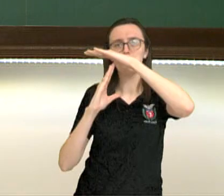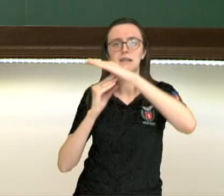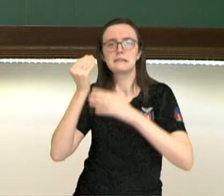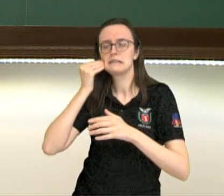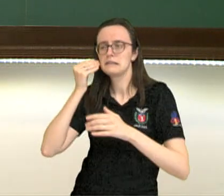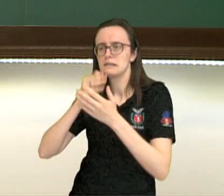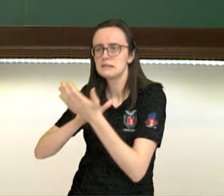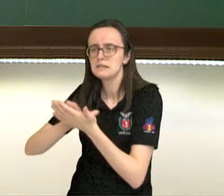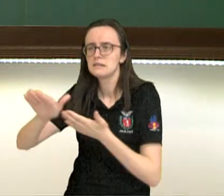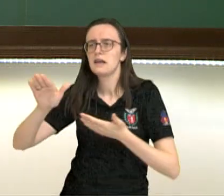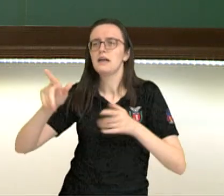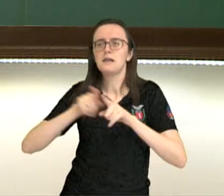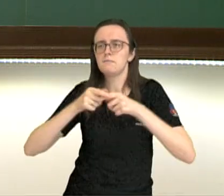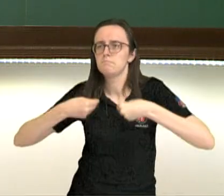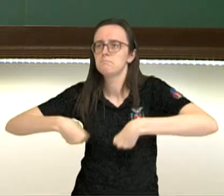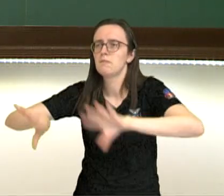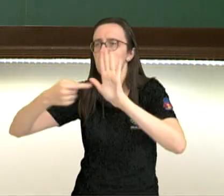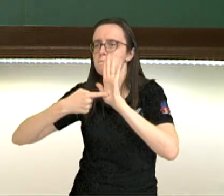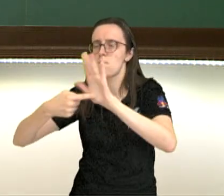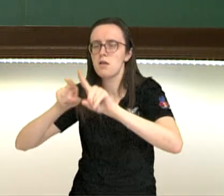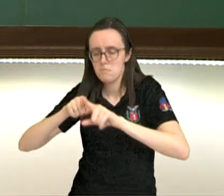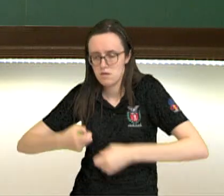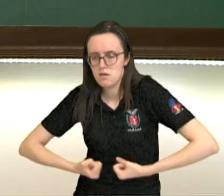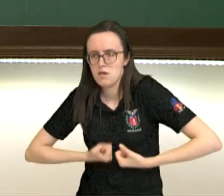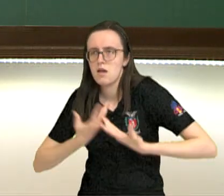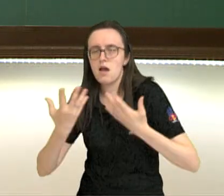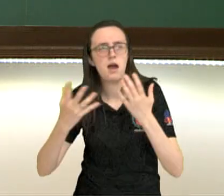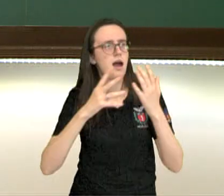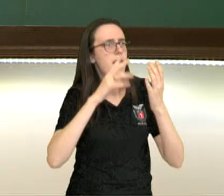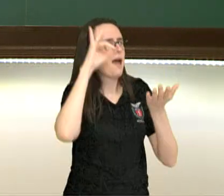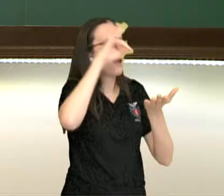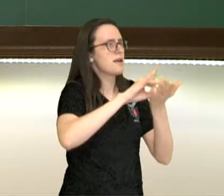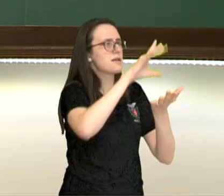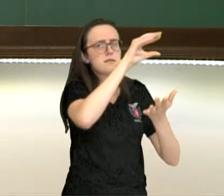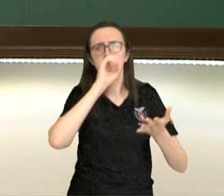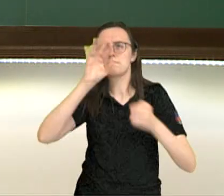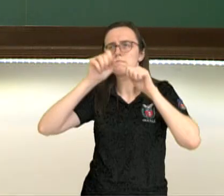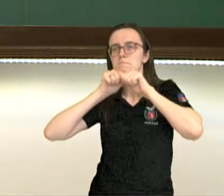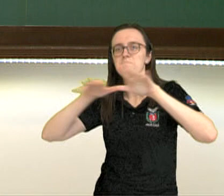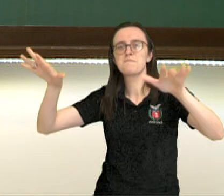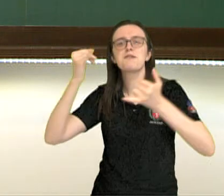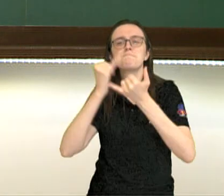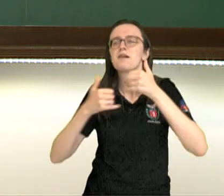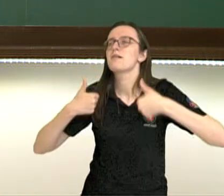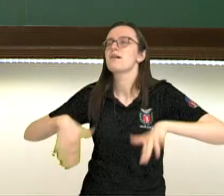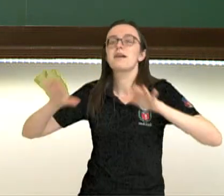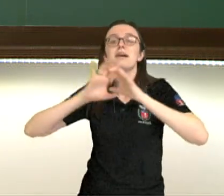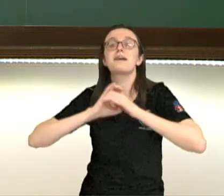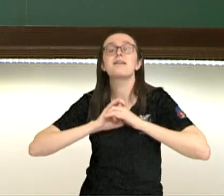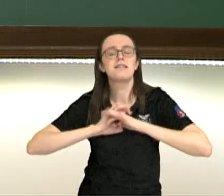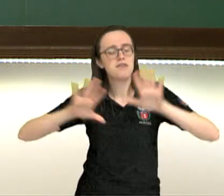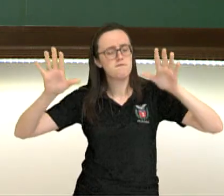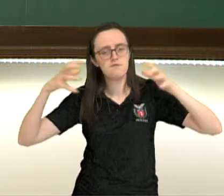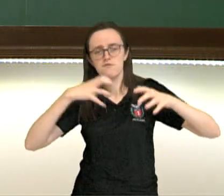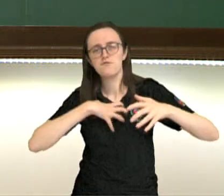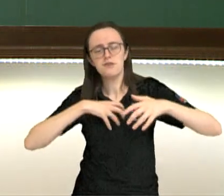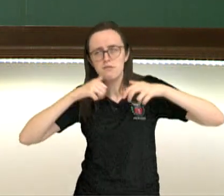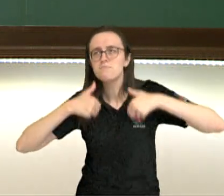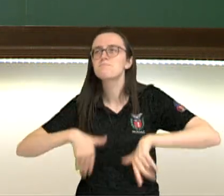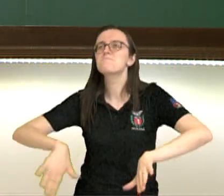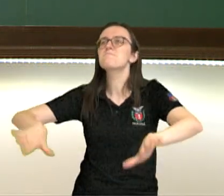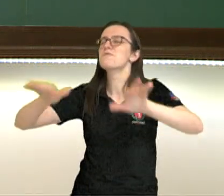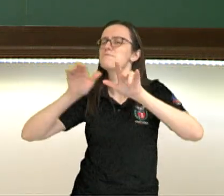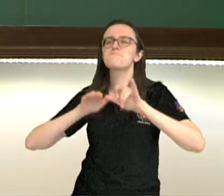imprimir de exprimir a realidade né E aí o artista ele fica livre para voar melhor livre para